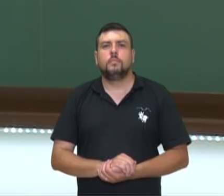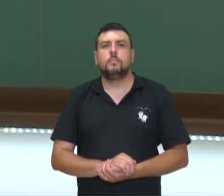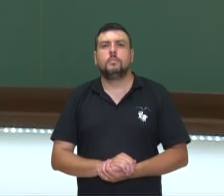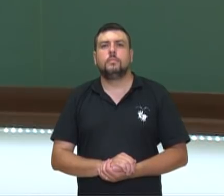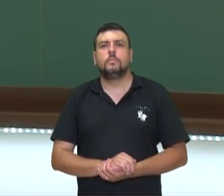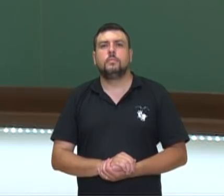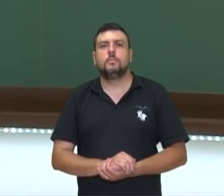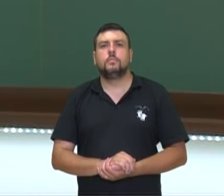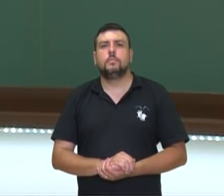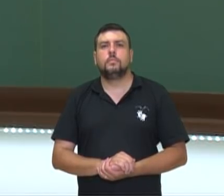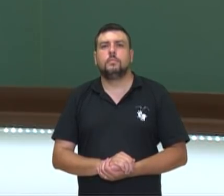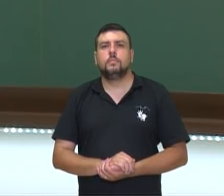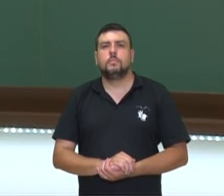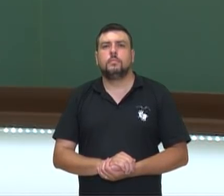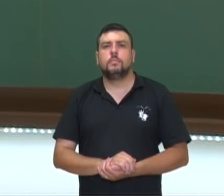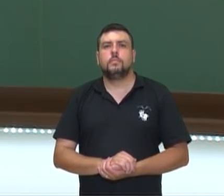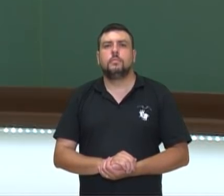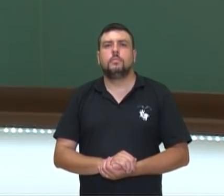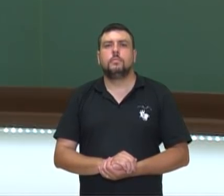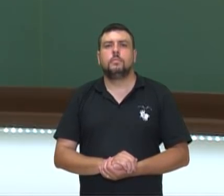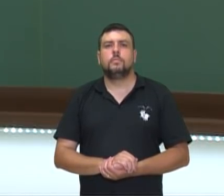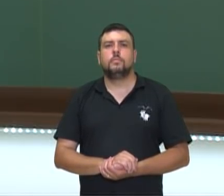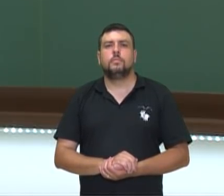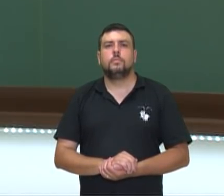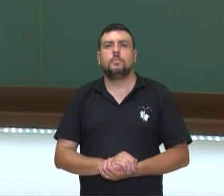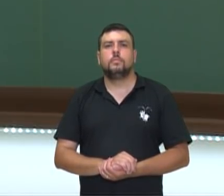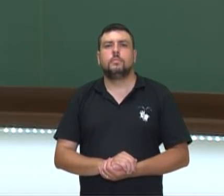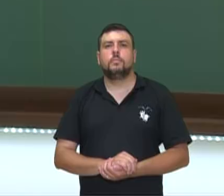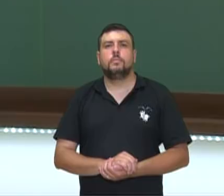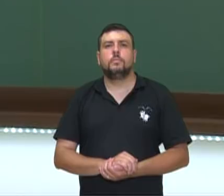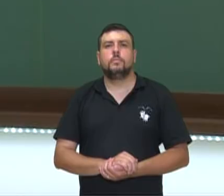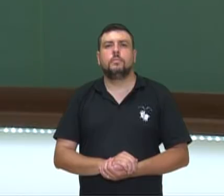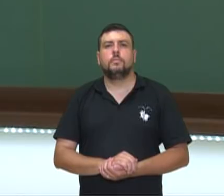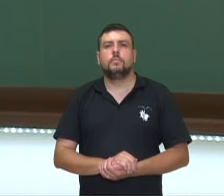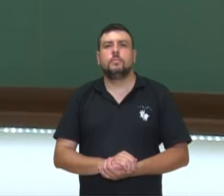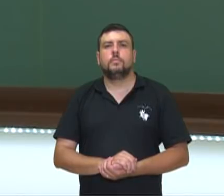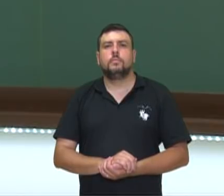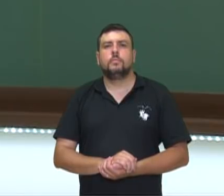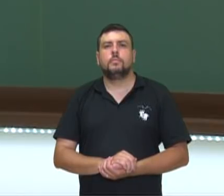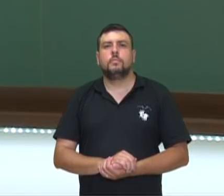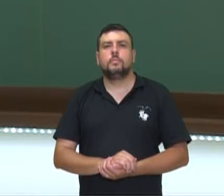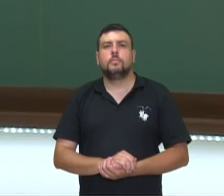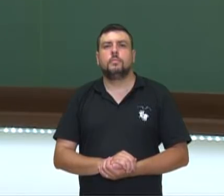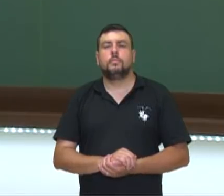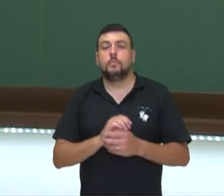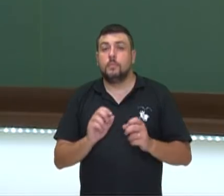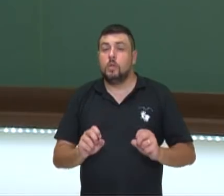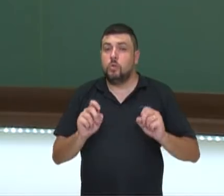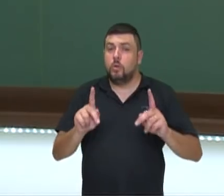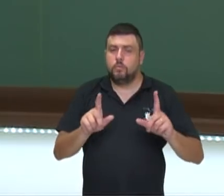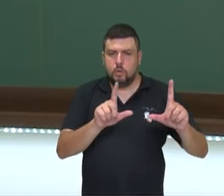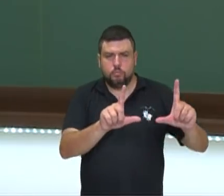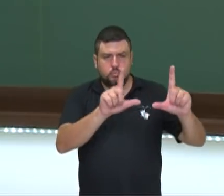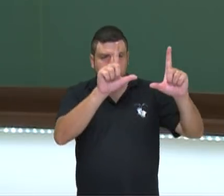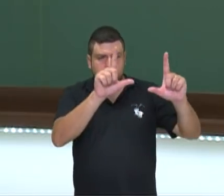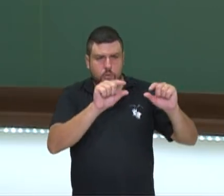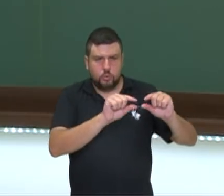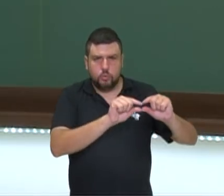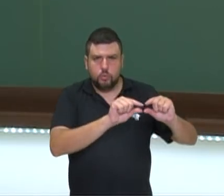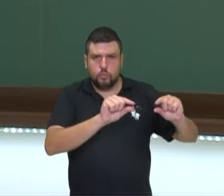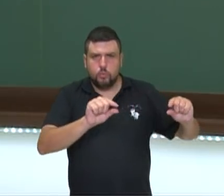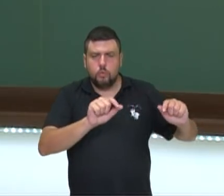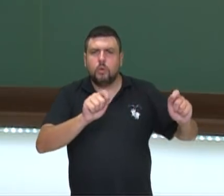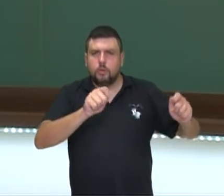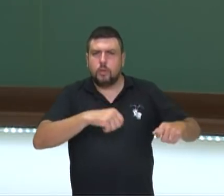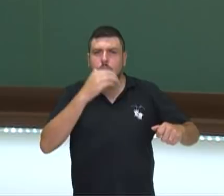afternoon, good night, good evening. Como as imagens próprias aqui já ajudam a gente a entender,